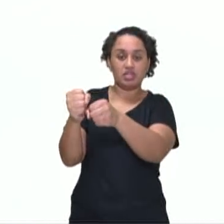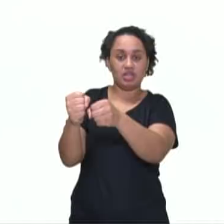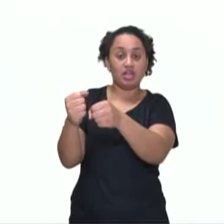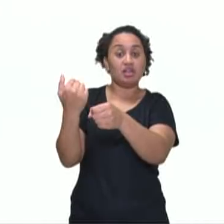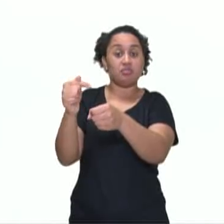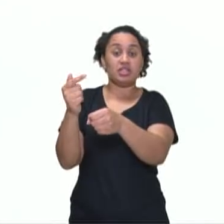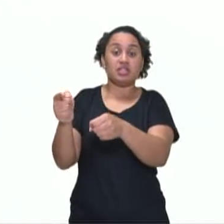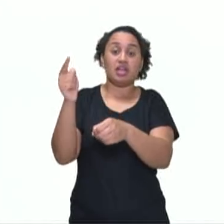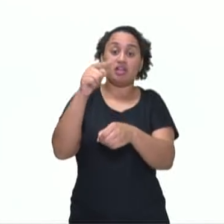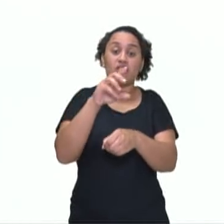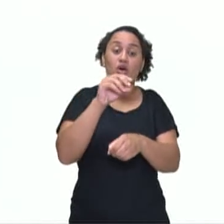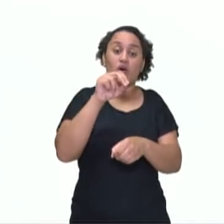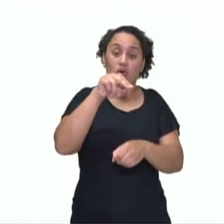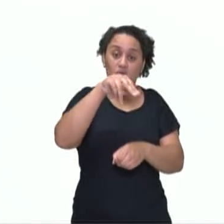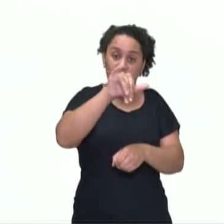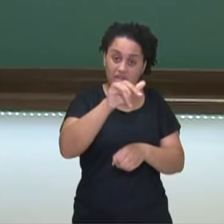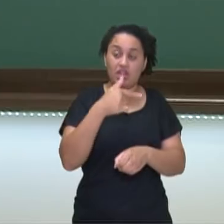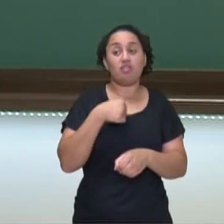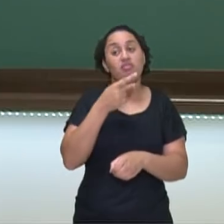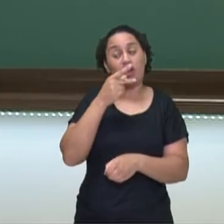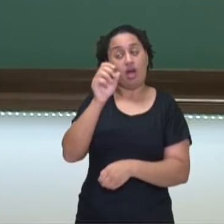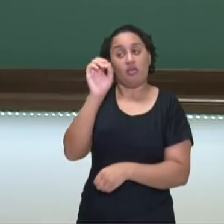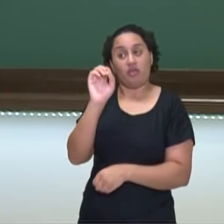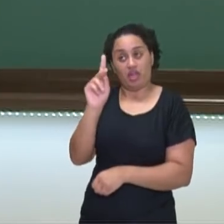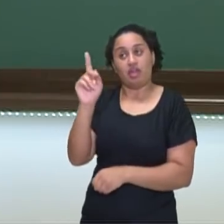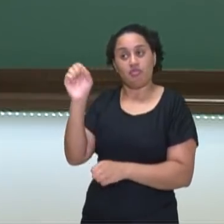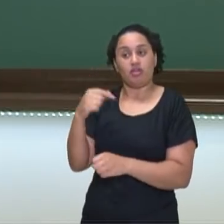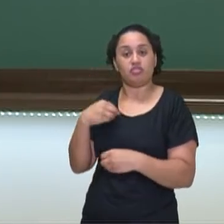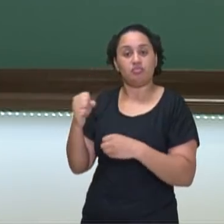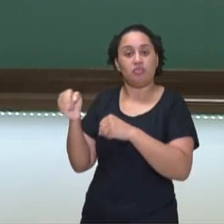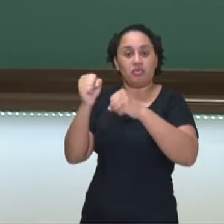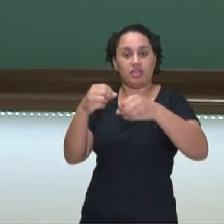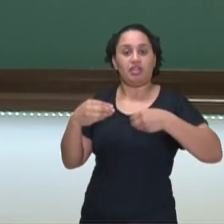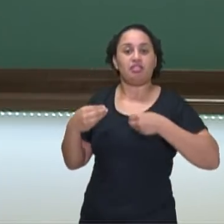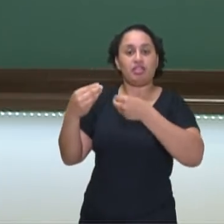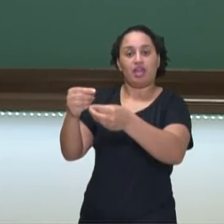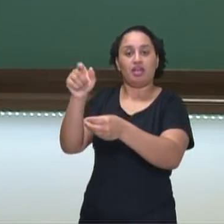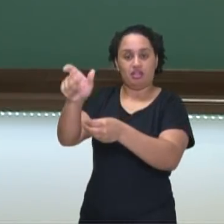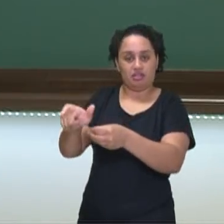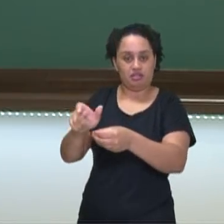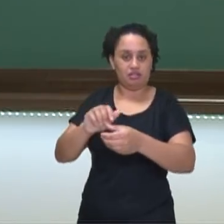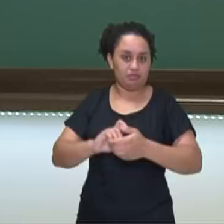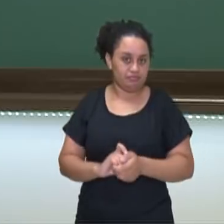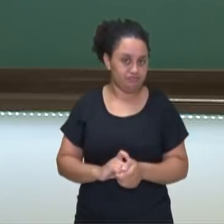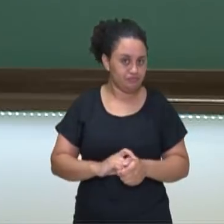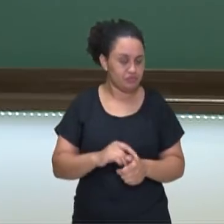sua autoridade confirmada pelo Oni de Ifé. De novo, para entender melhor.